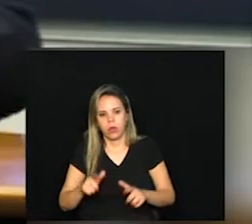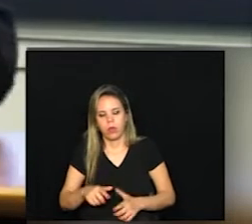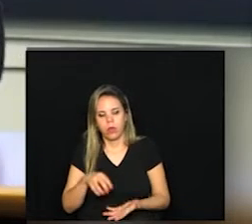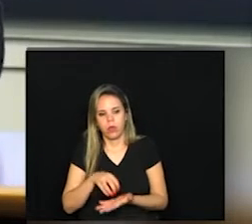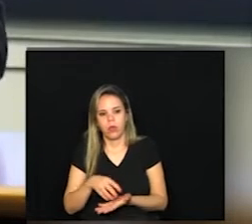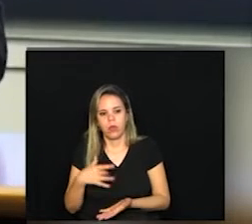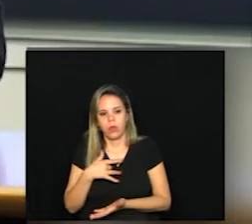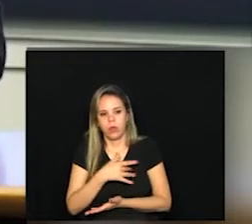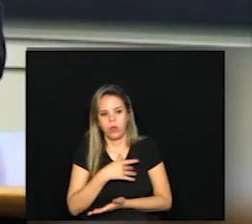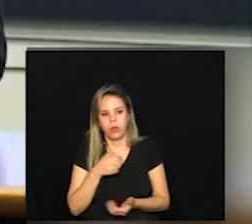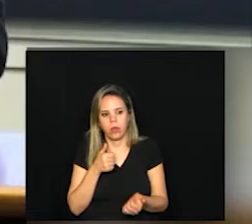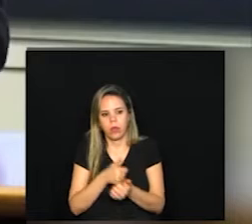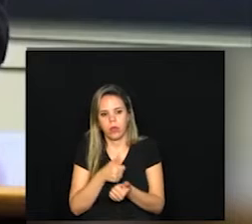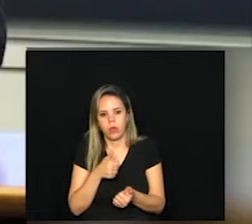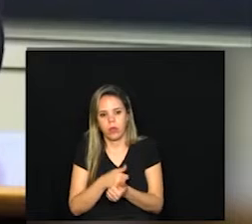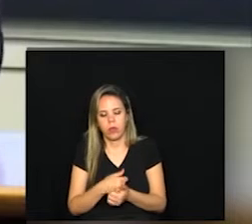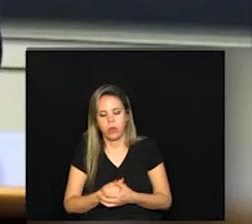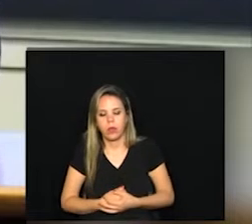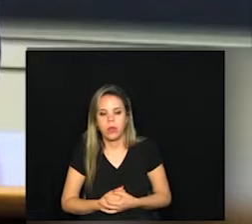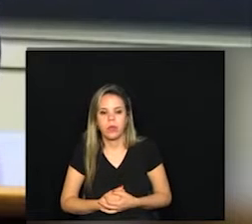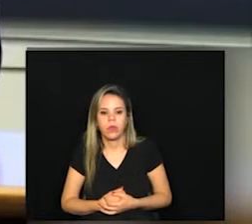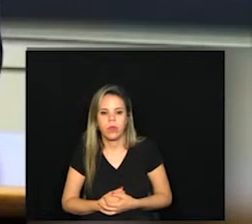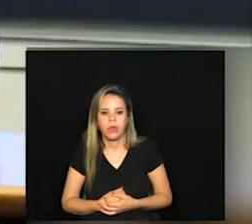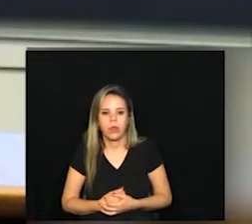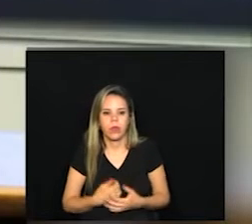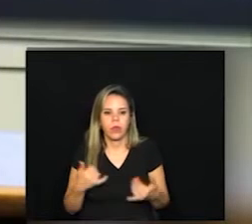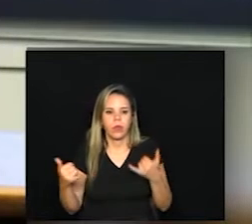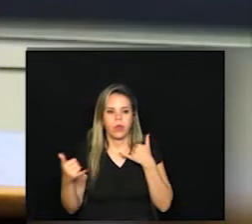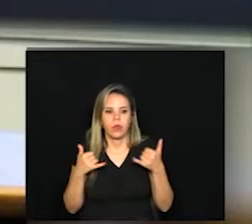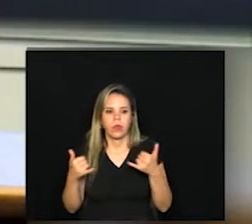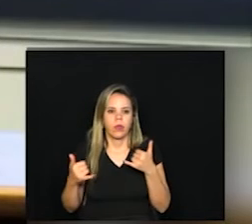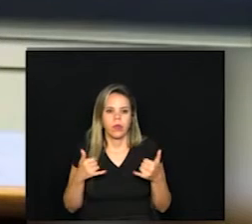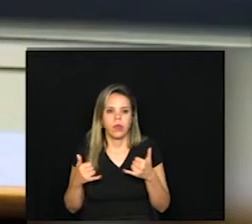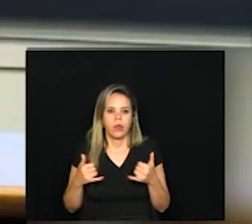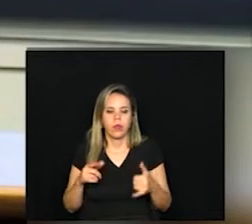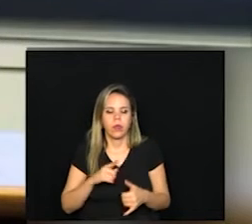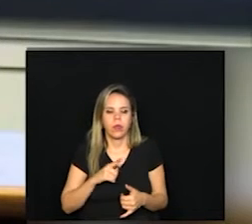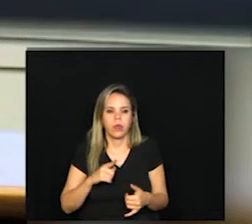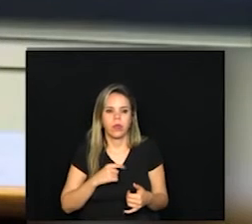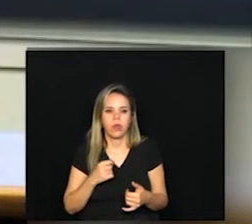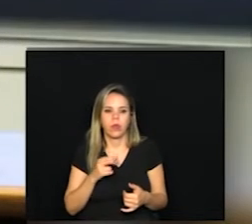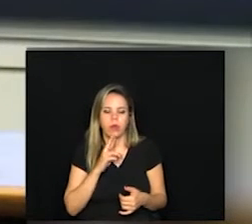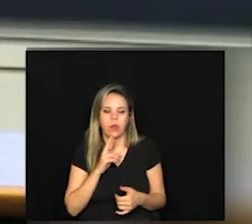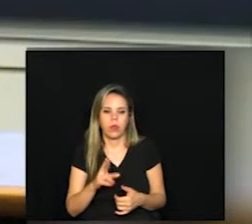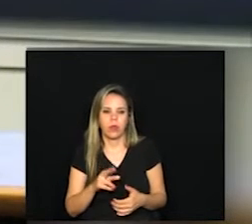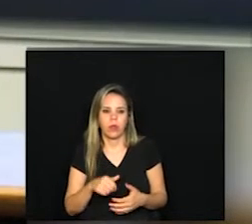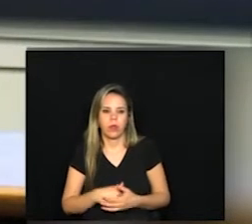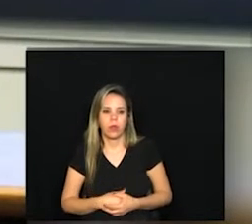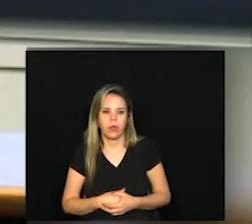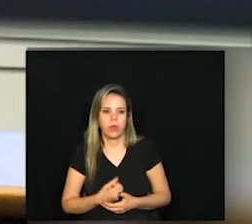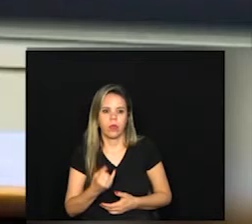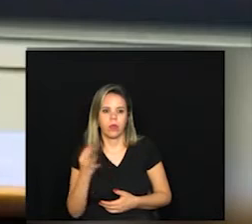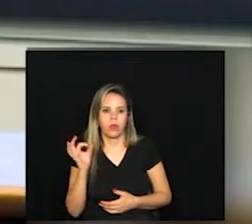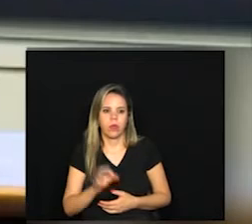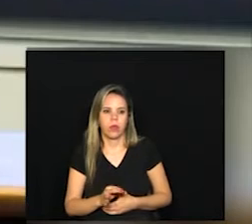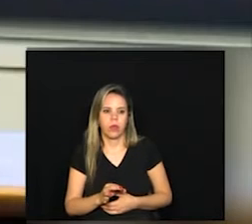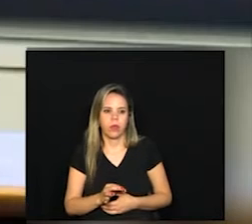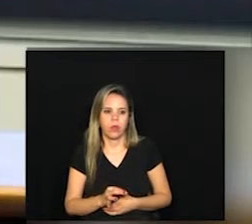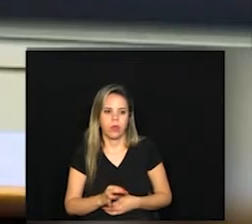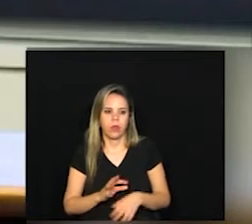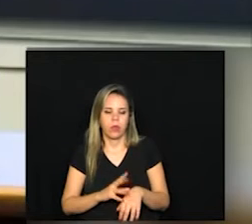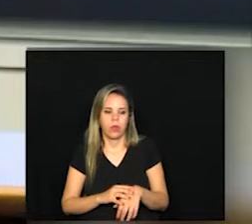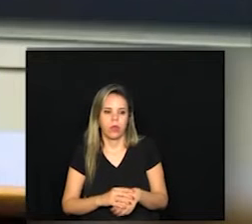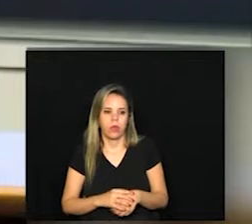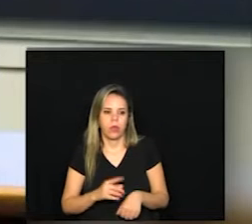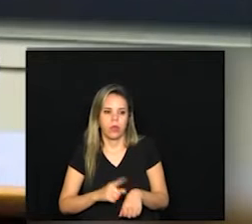de saúde ali é mais perto, e eles ligam. A gente tem algumas respostas, né? Uma porcentagem estava